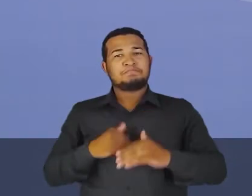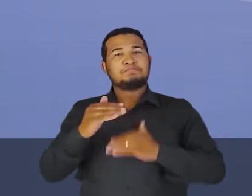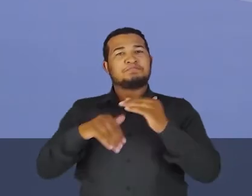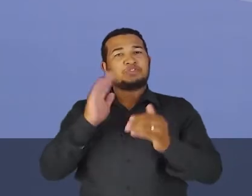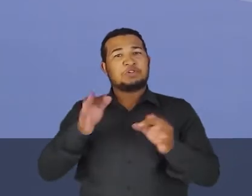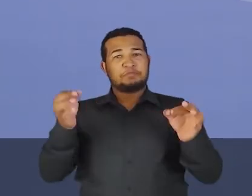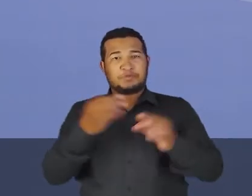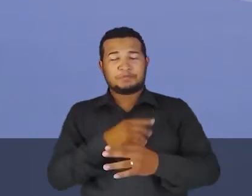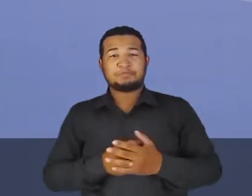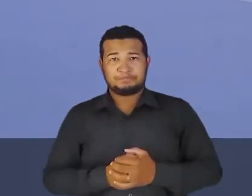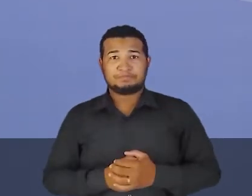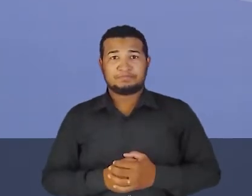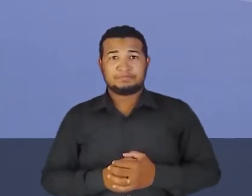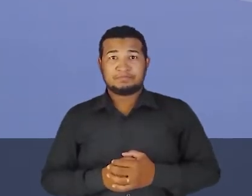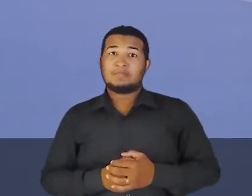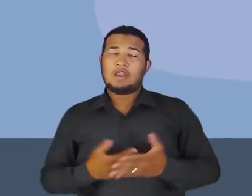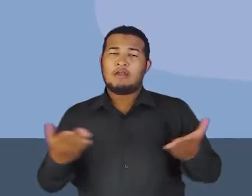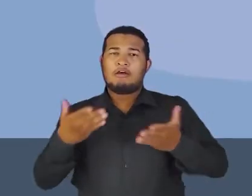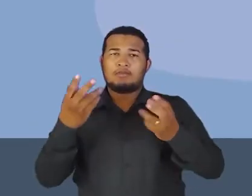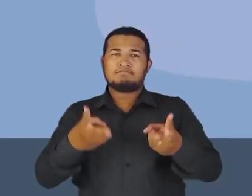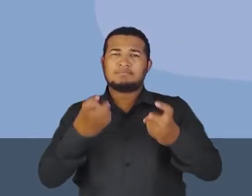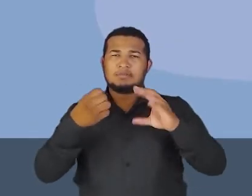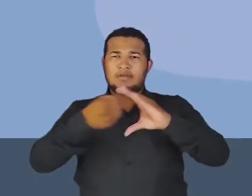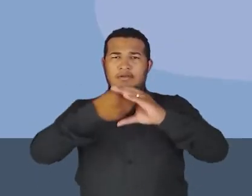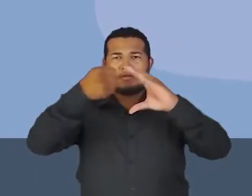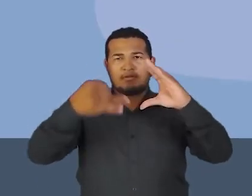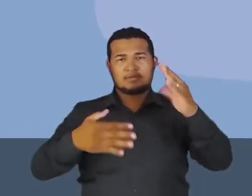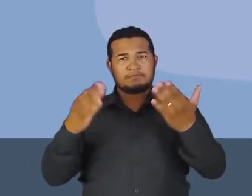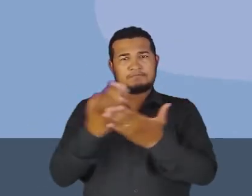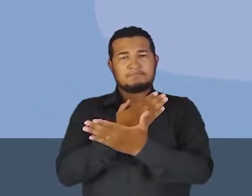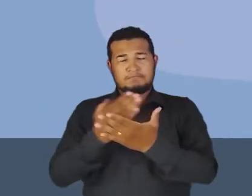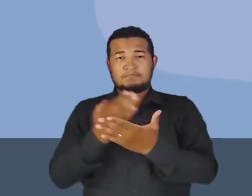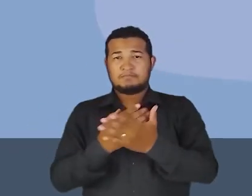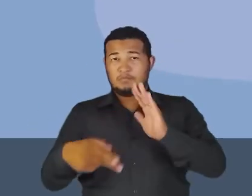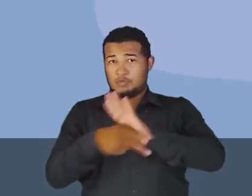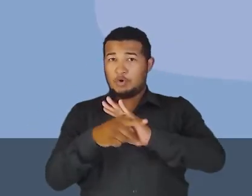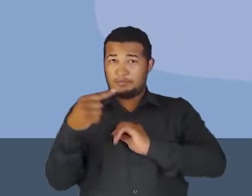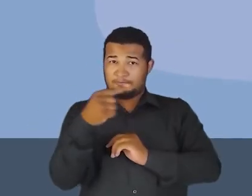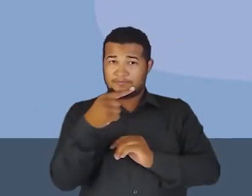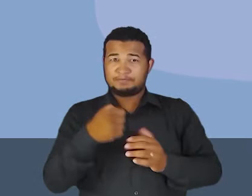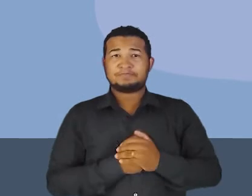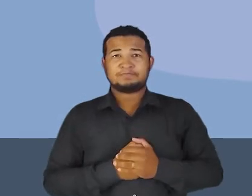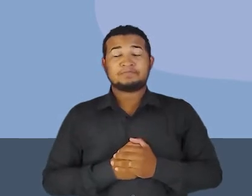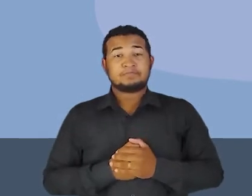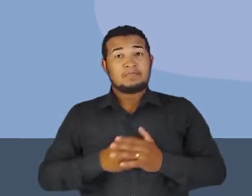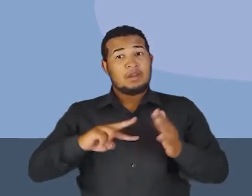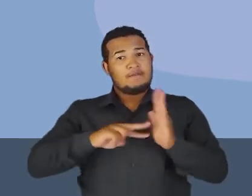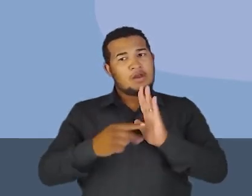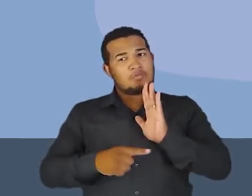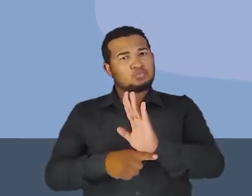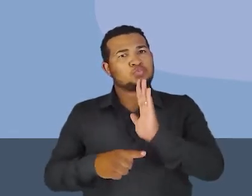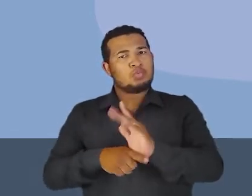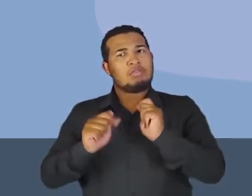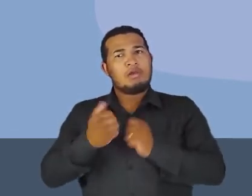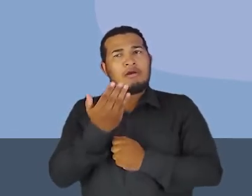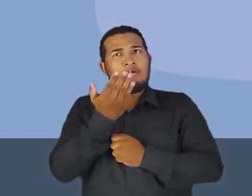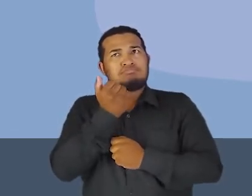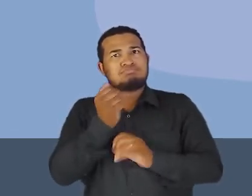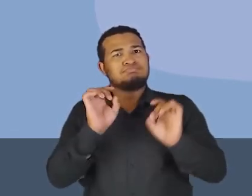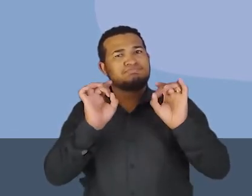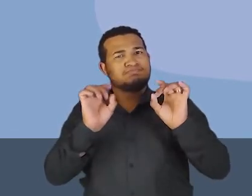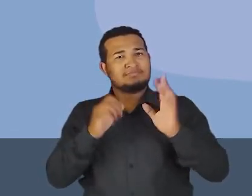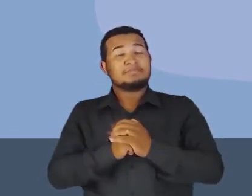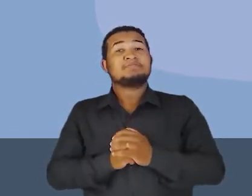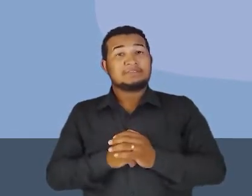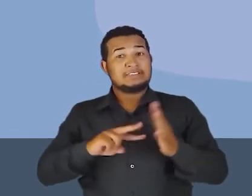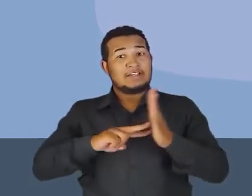desenvolvimento embrionário. Vamos observar algumas características do saco vitelínico. Ele auxilia na nutrição do embrião. Então, lembra disso,